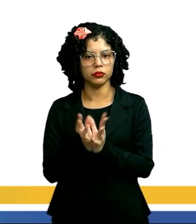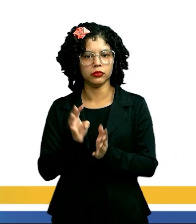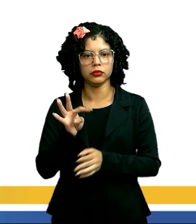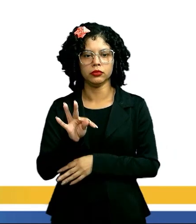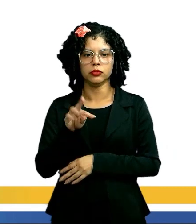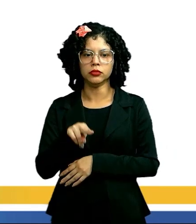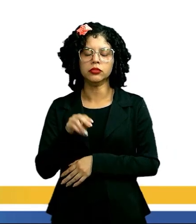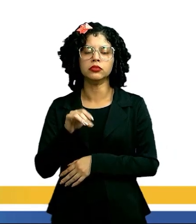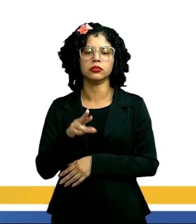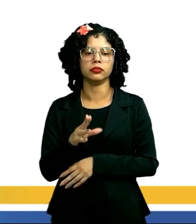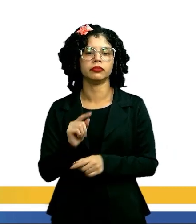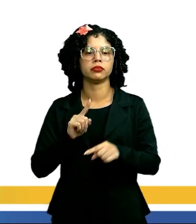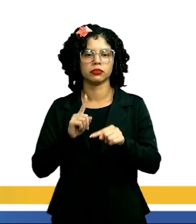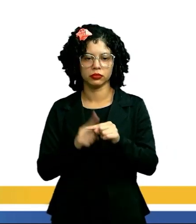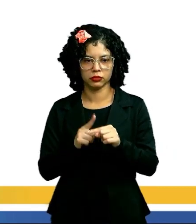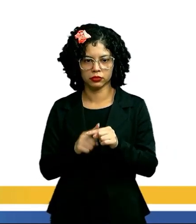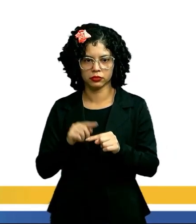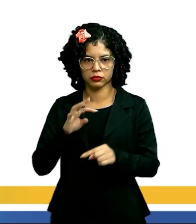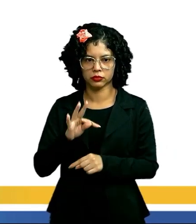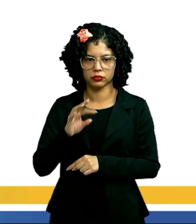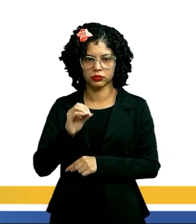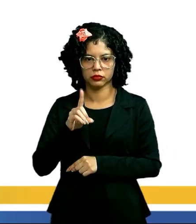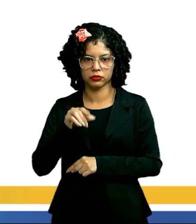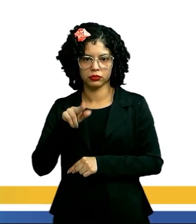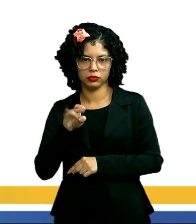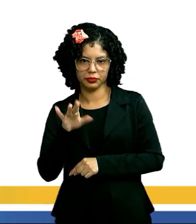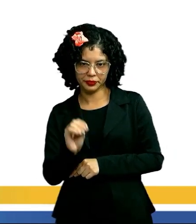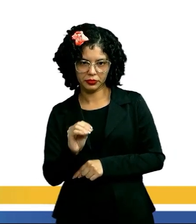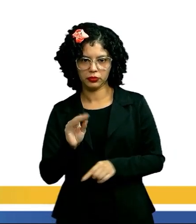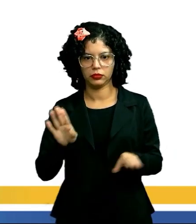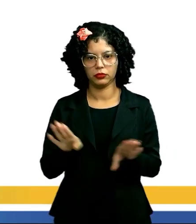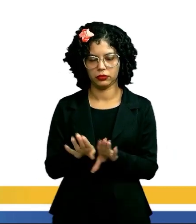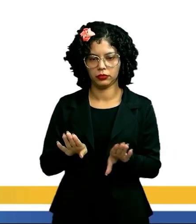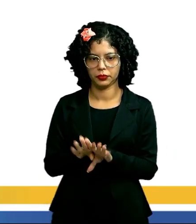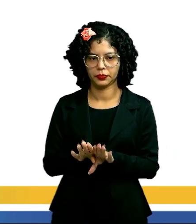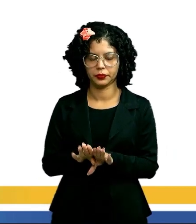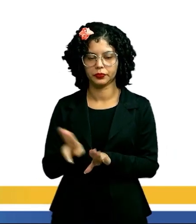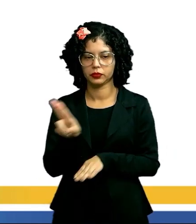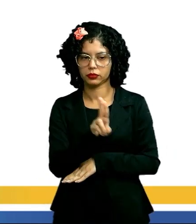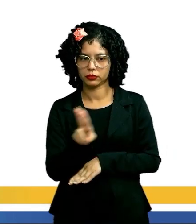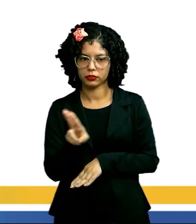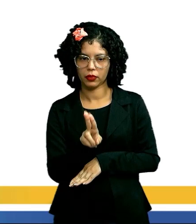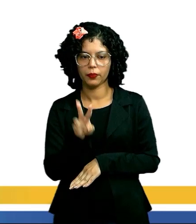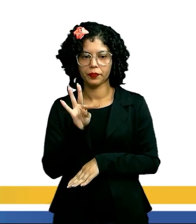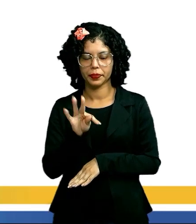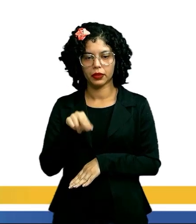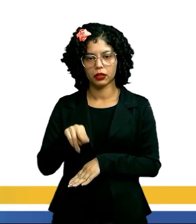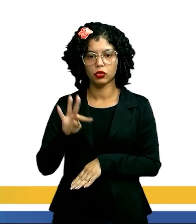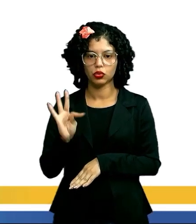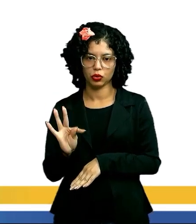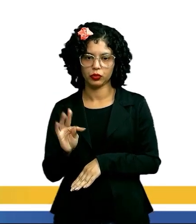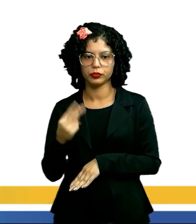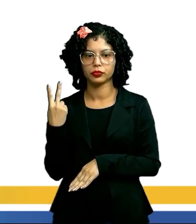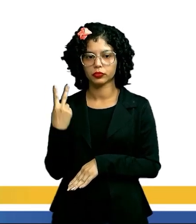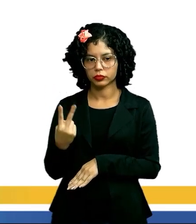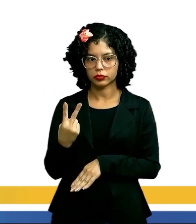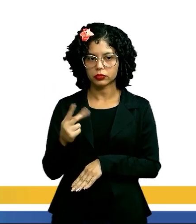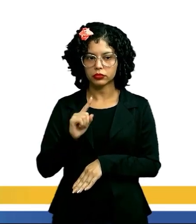nitro mais um tolueno, que é um metilbenzeno. Então, a nomenclatura do TNT, ela fica